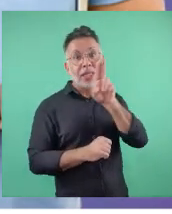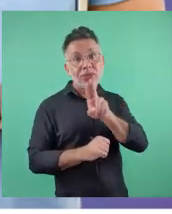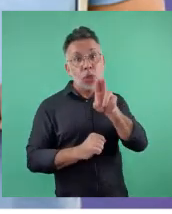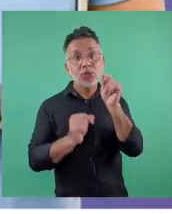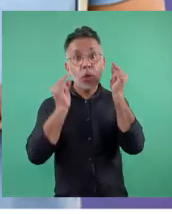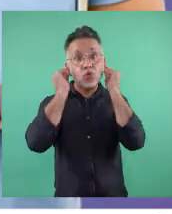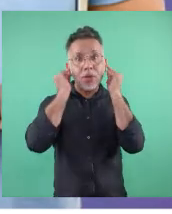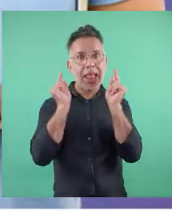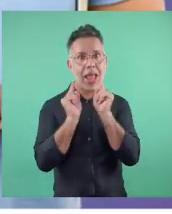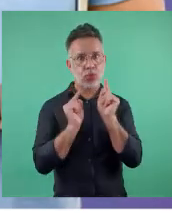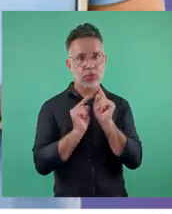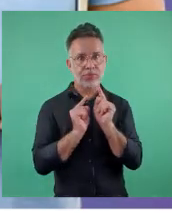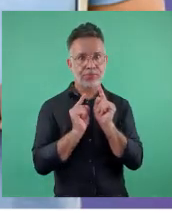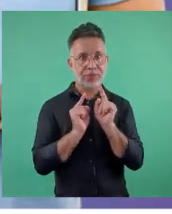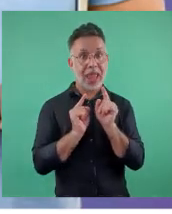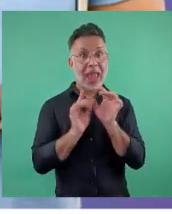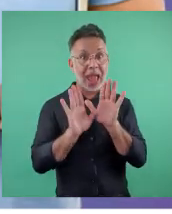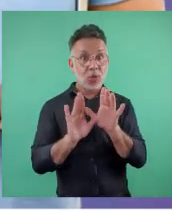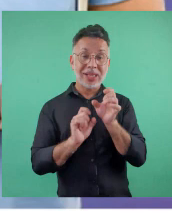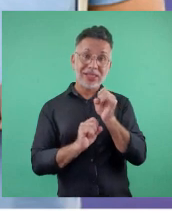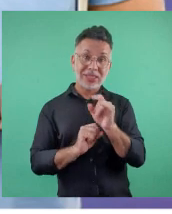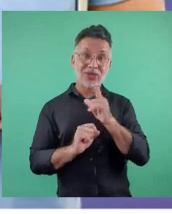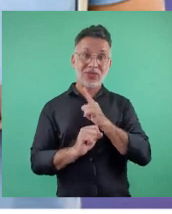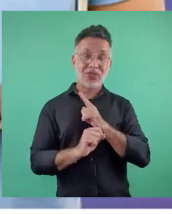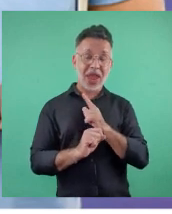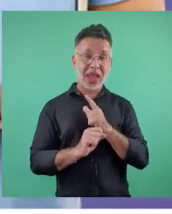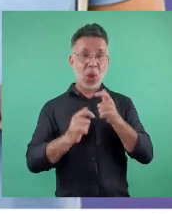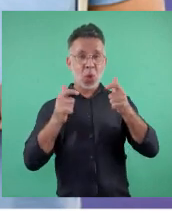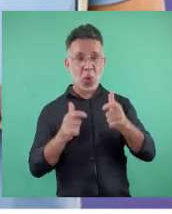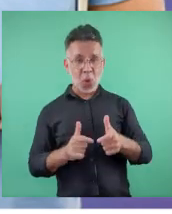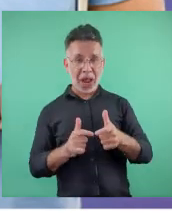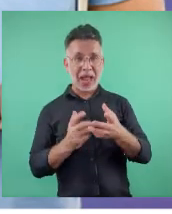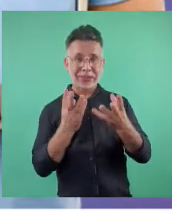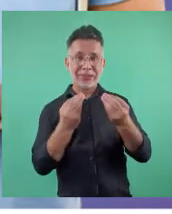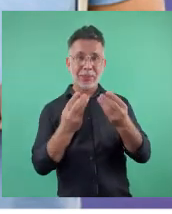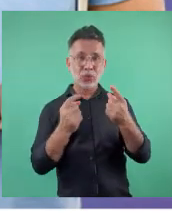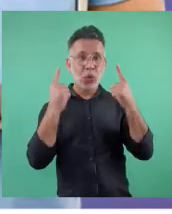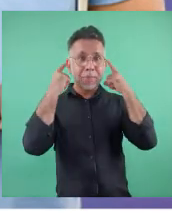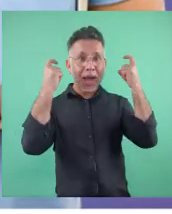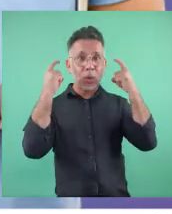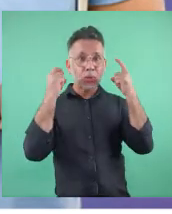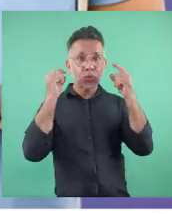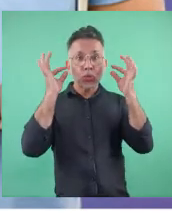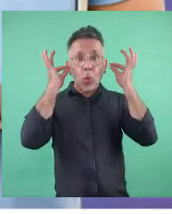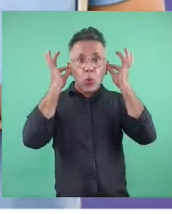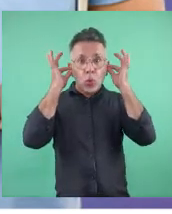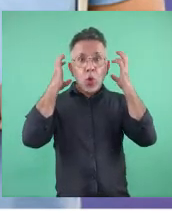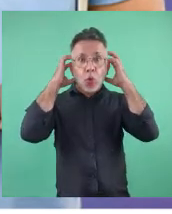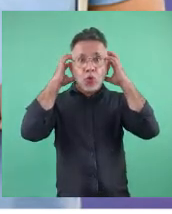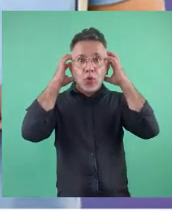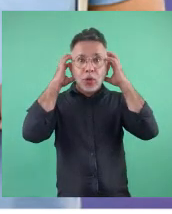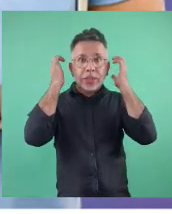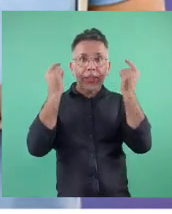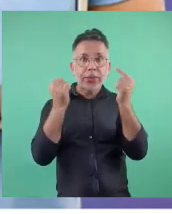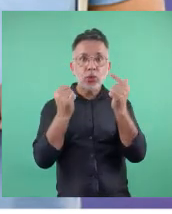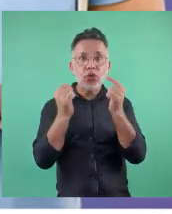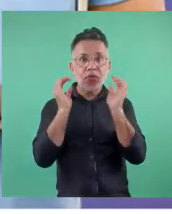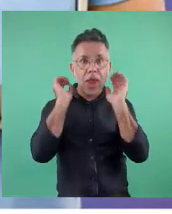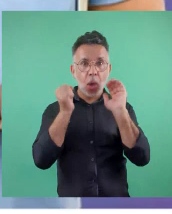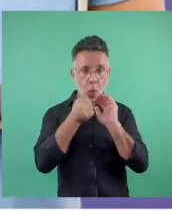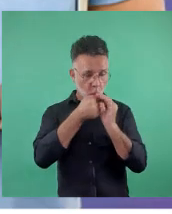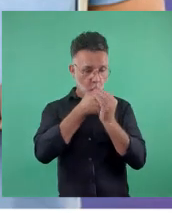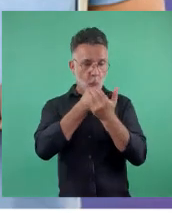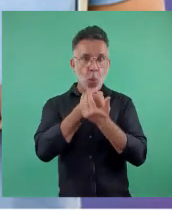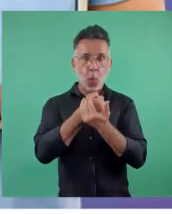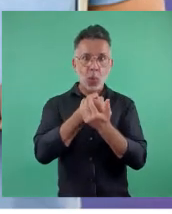querer aumentar o volume se você usar dos 2 lados. No entanto, se você estiver num ambiente com barulho e esse fone não